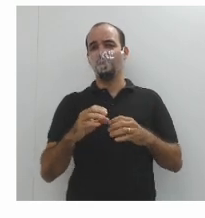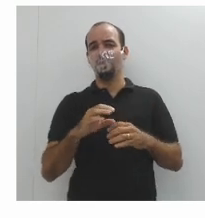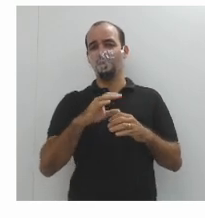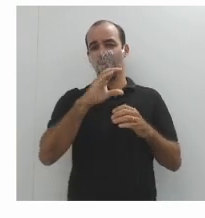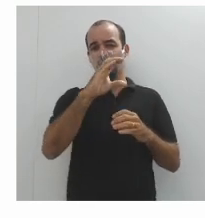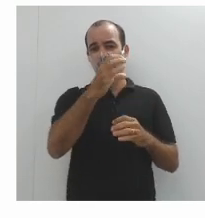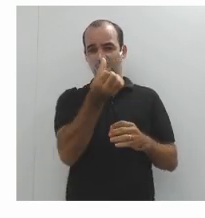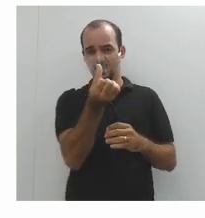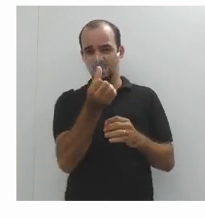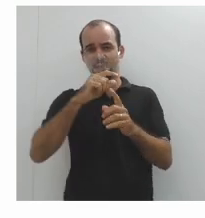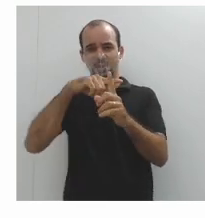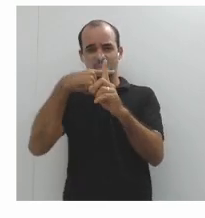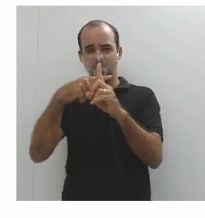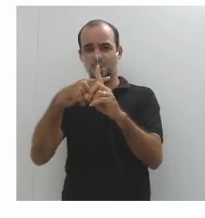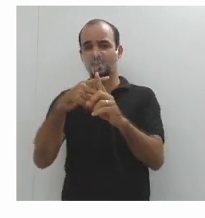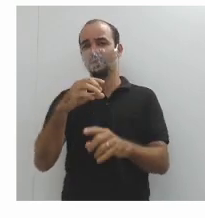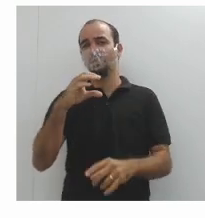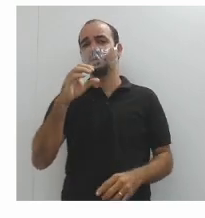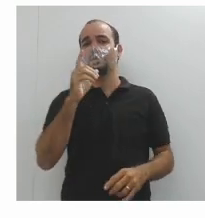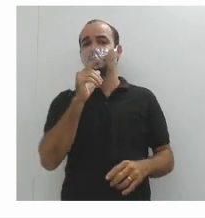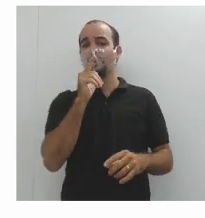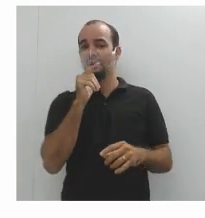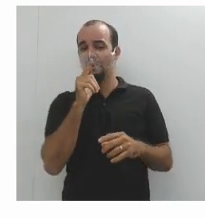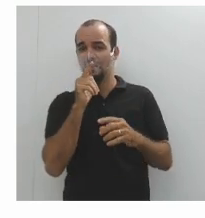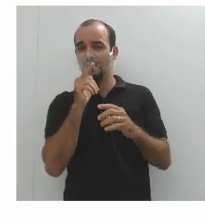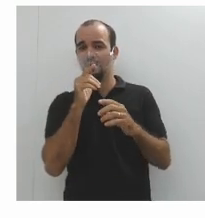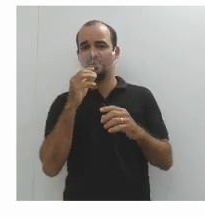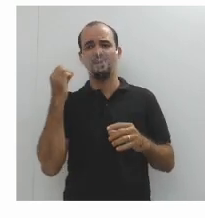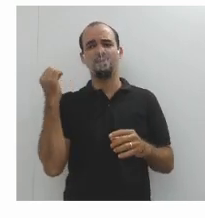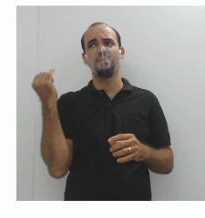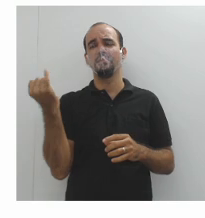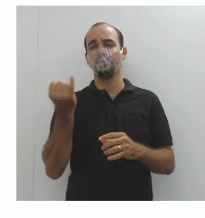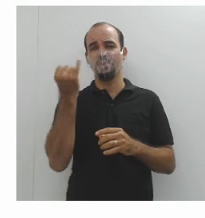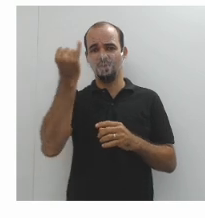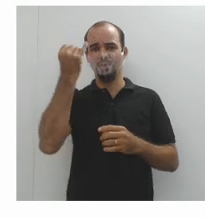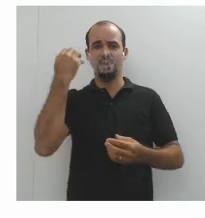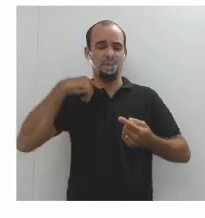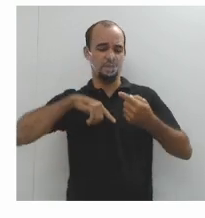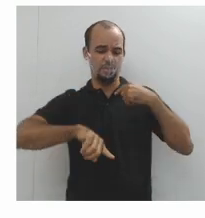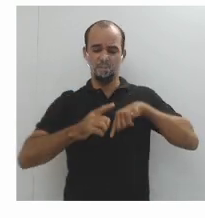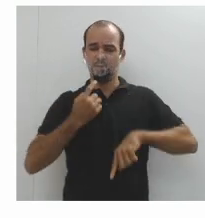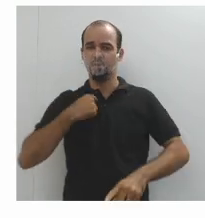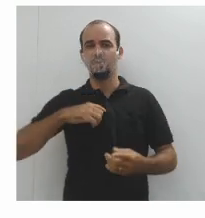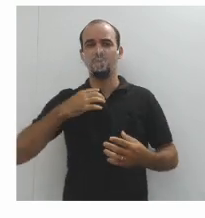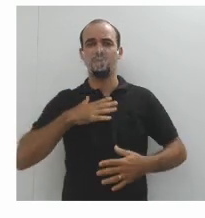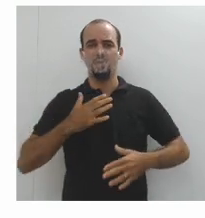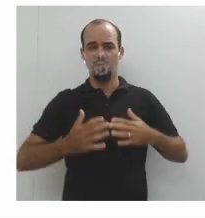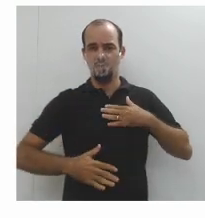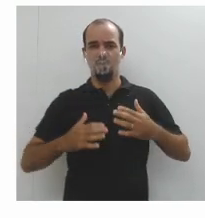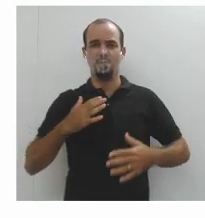são essenciais para todas as nossas reações bioquímicas do corpo.